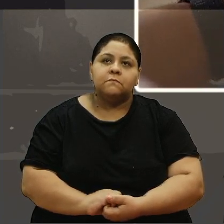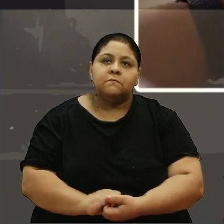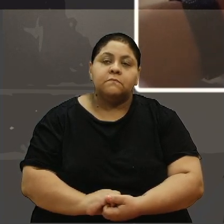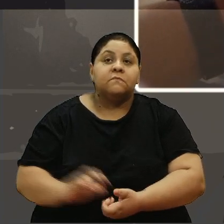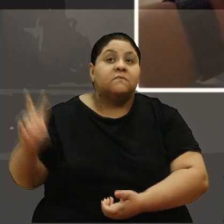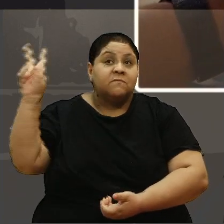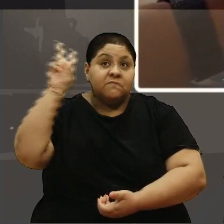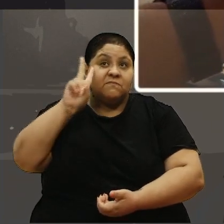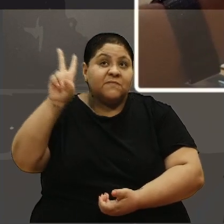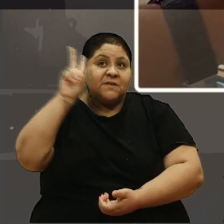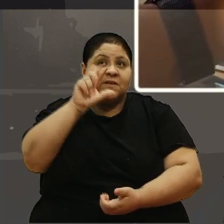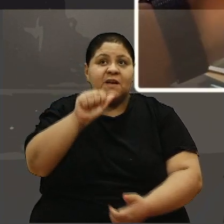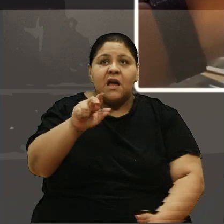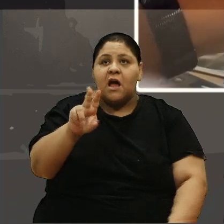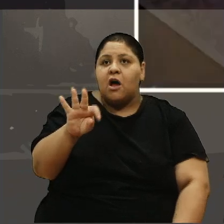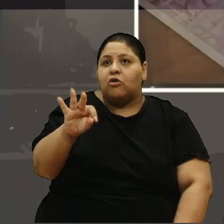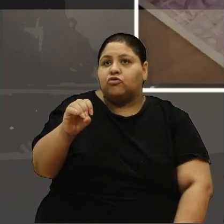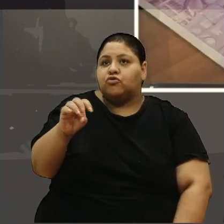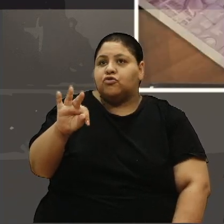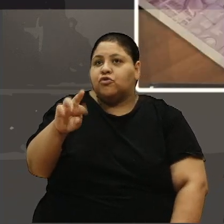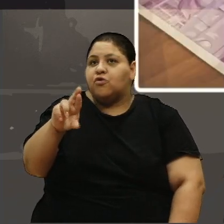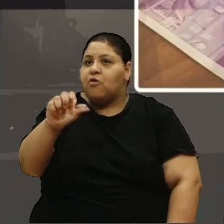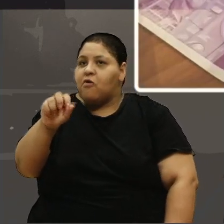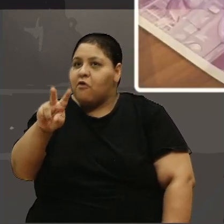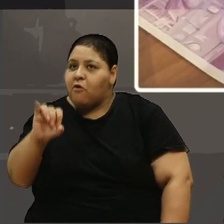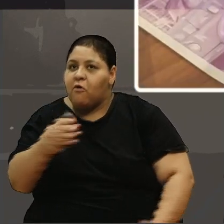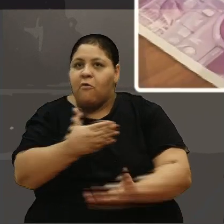A história da Autotrave começou em